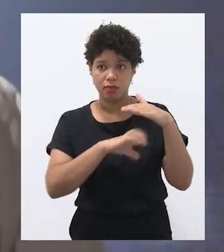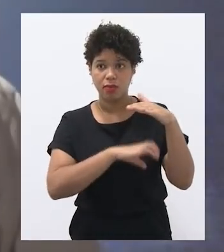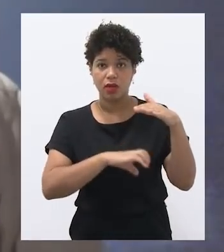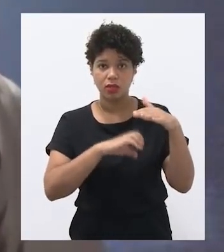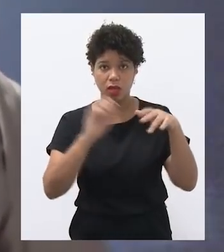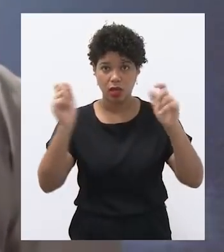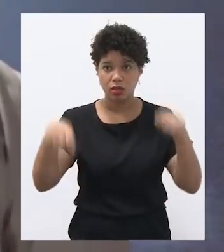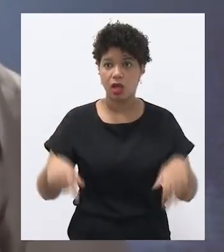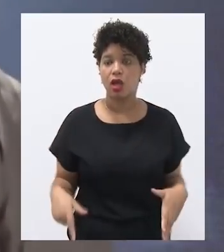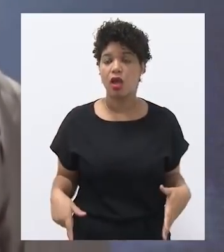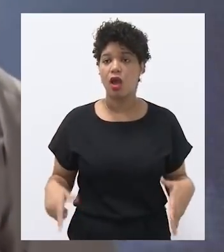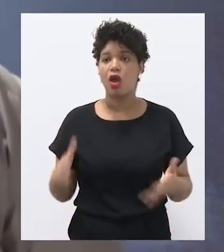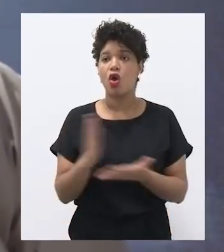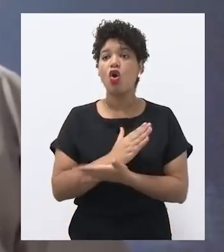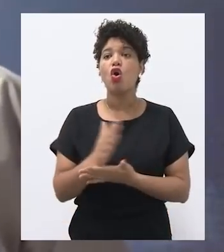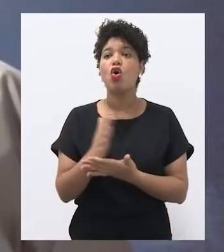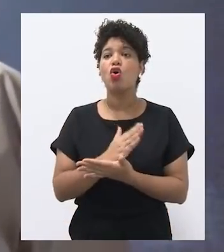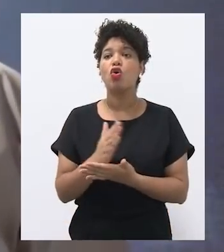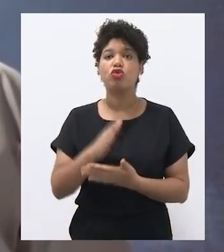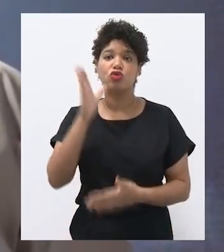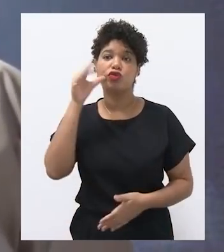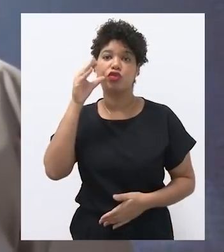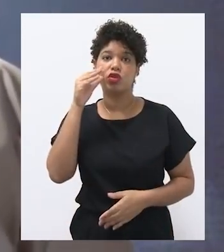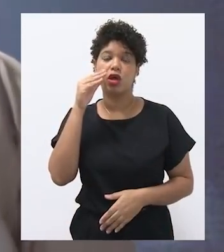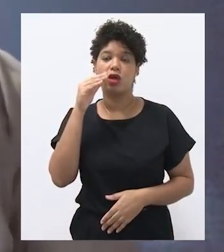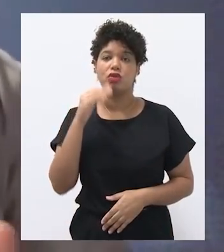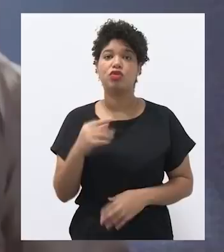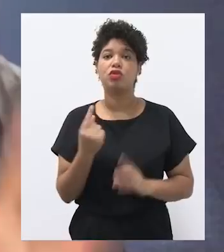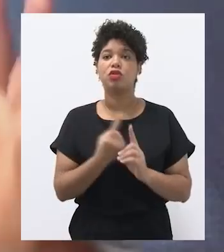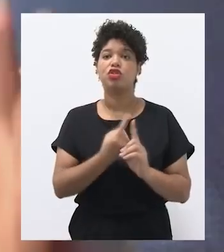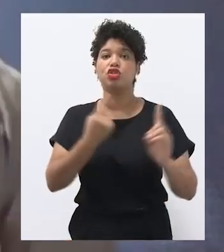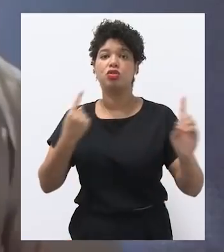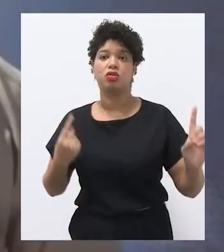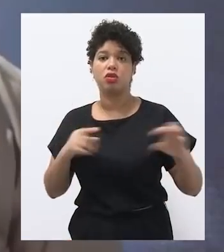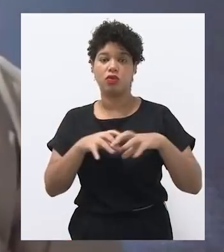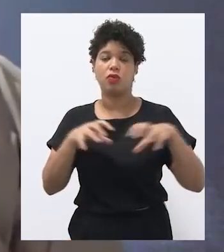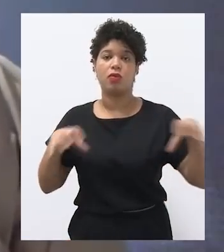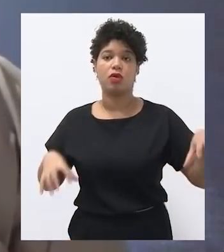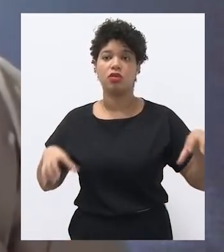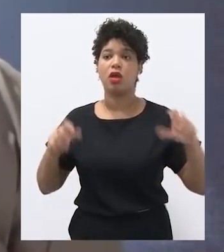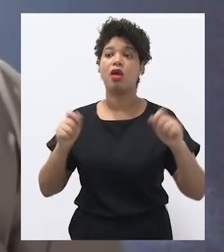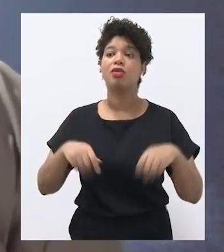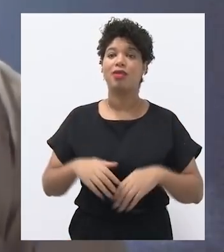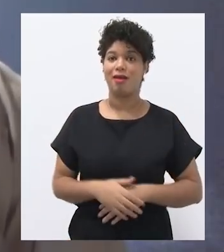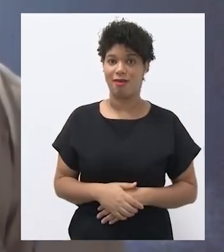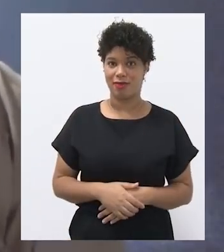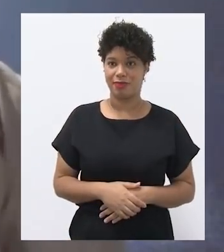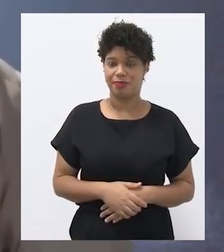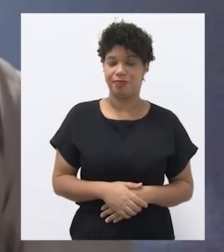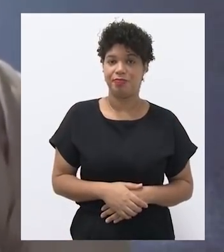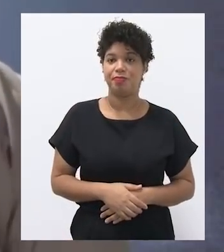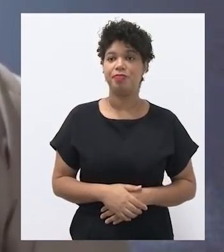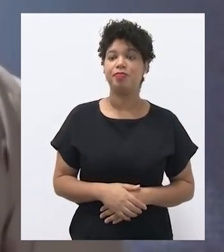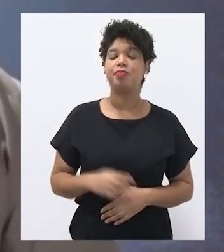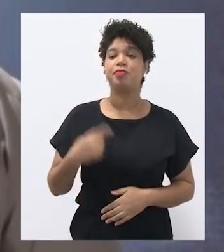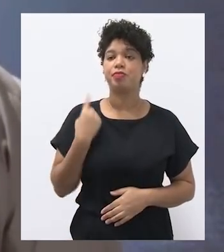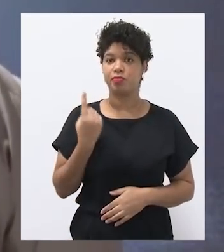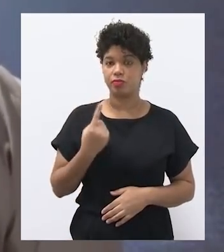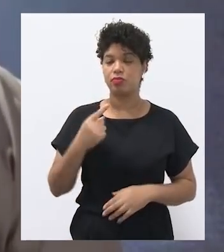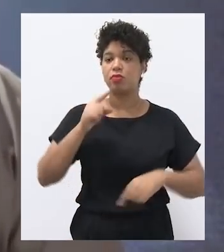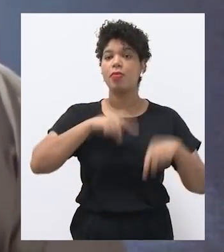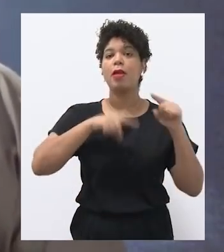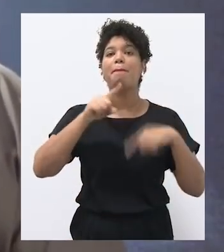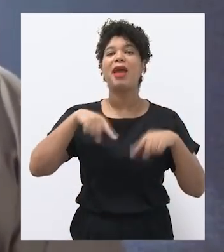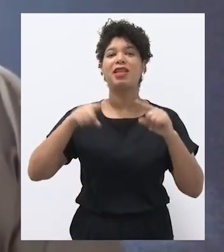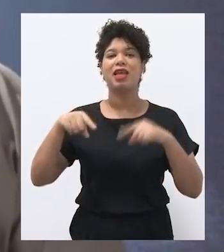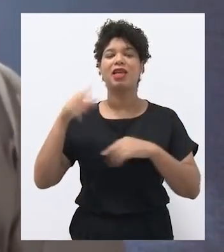com funcionários ainda remotamente? Nós usamos métricas para analisar o comportamento das pessoas no